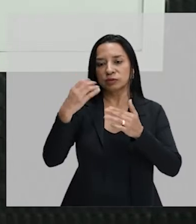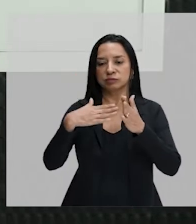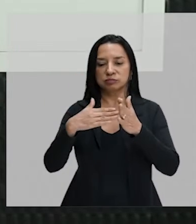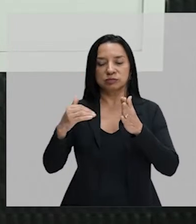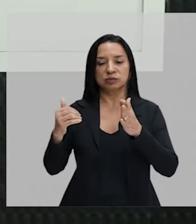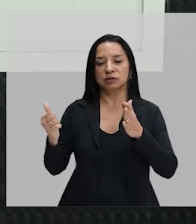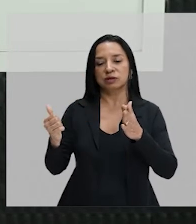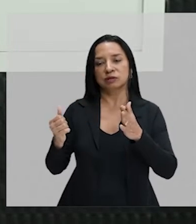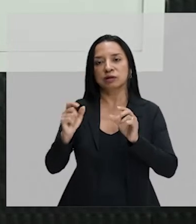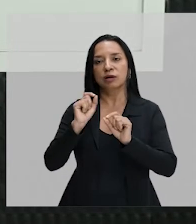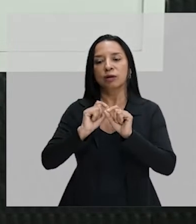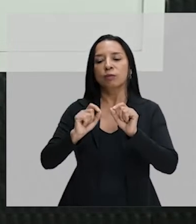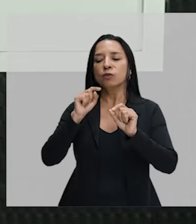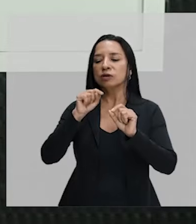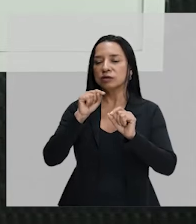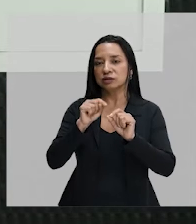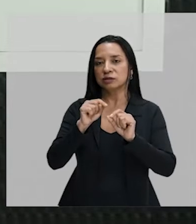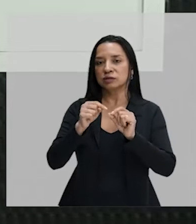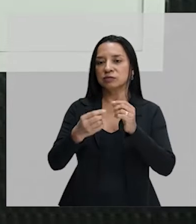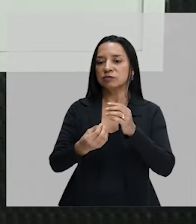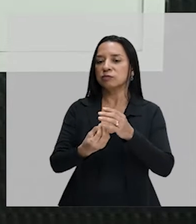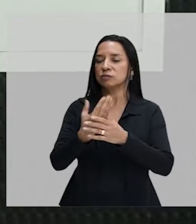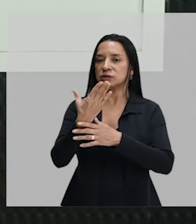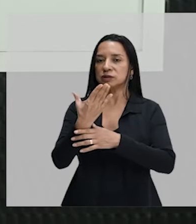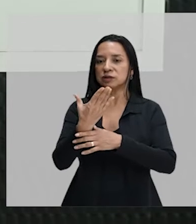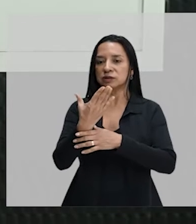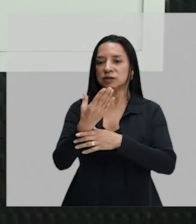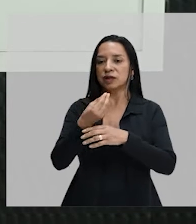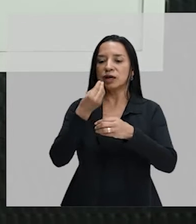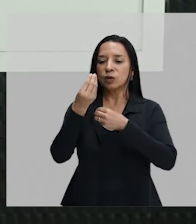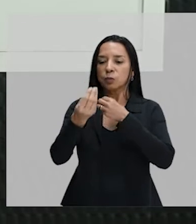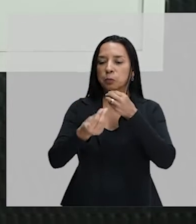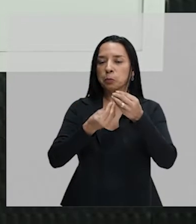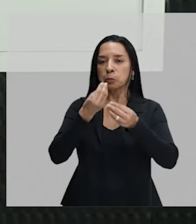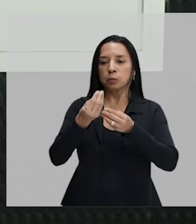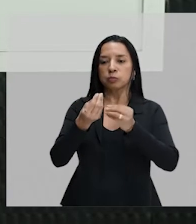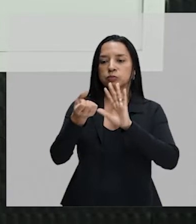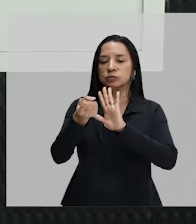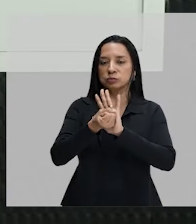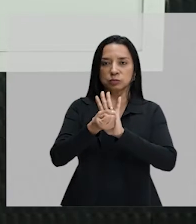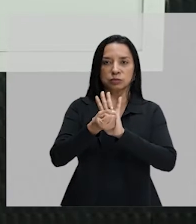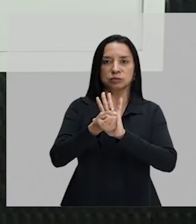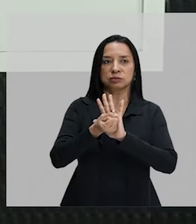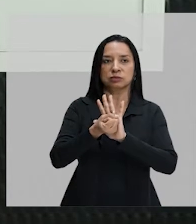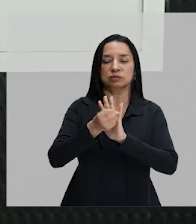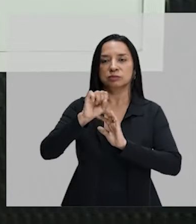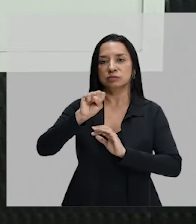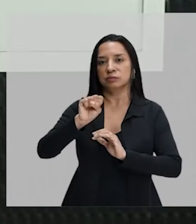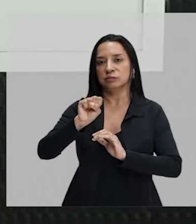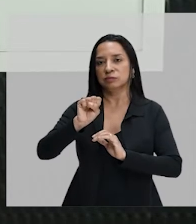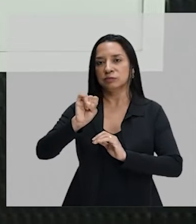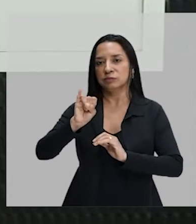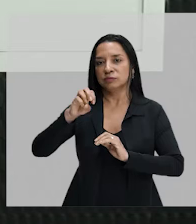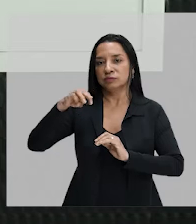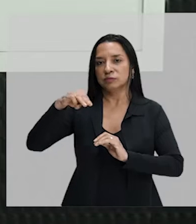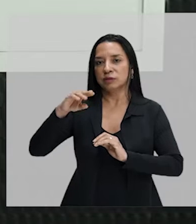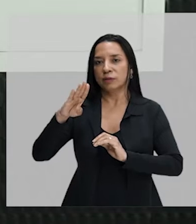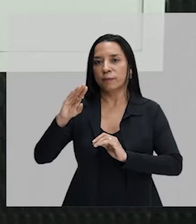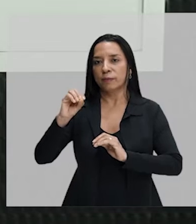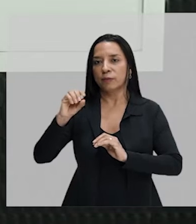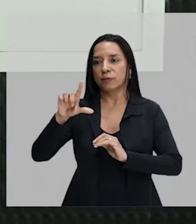criar a condição simbólica, o simbolismo. Olha aqui, ó.